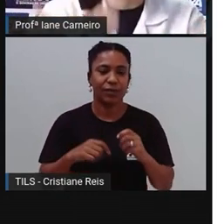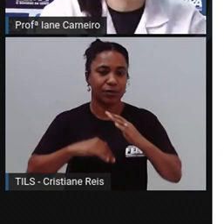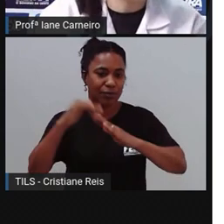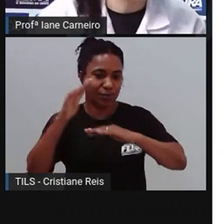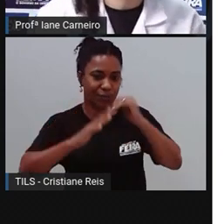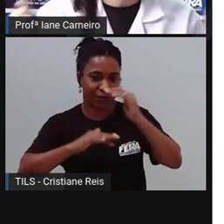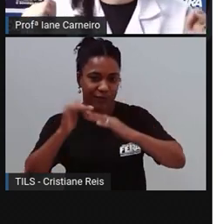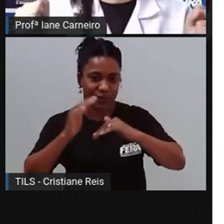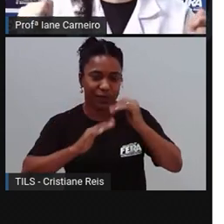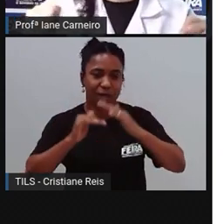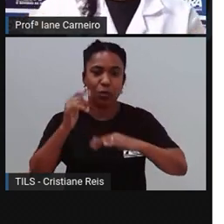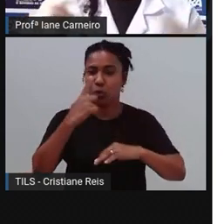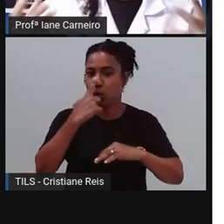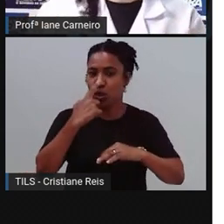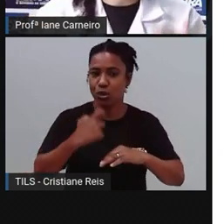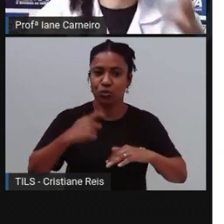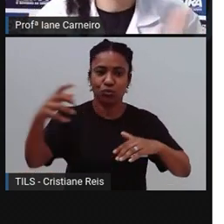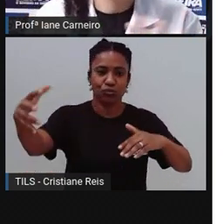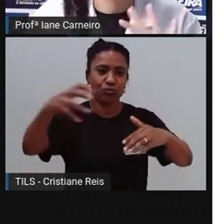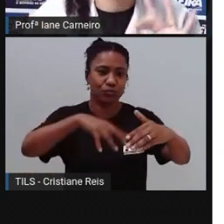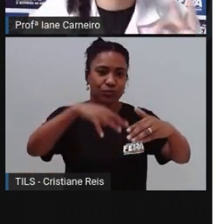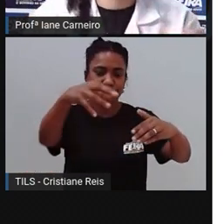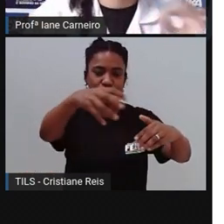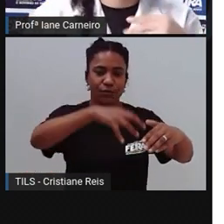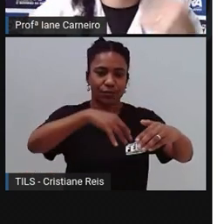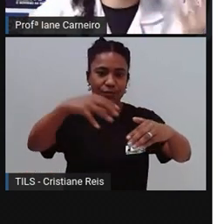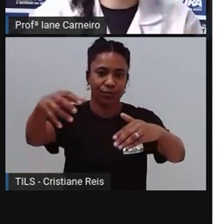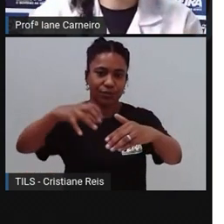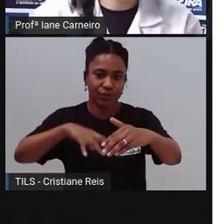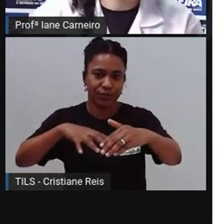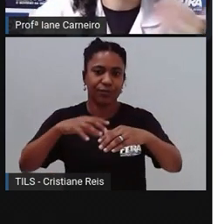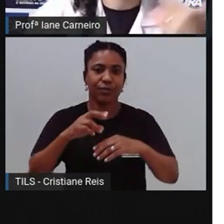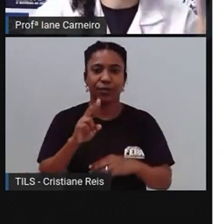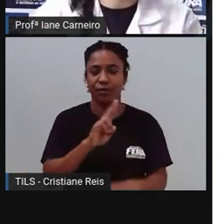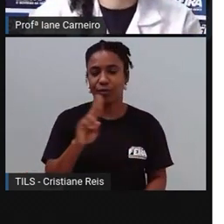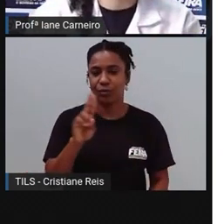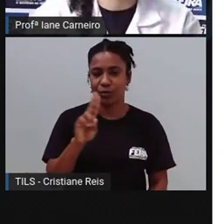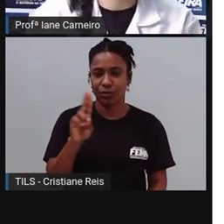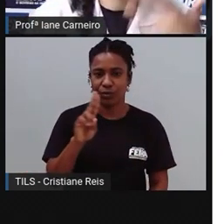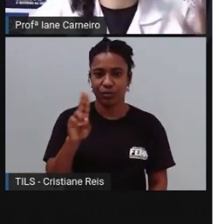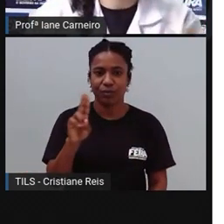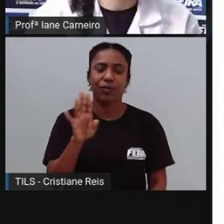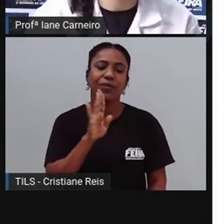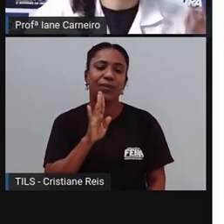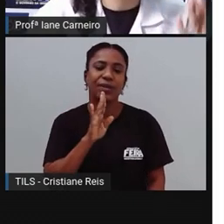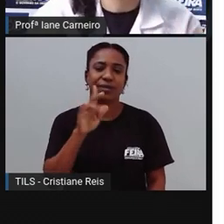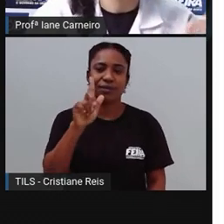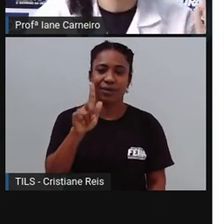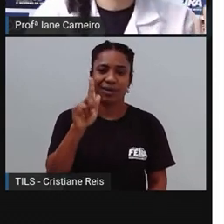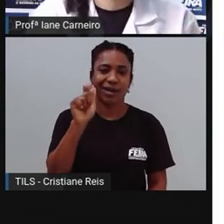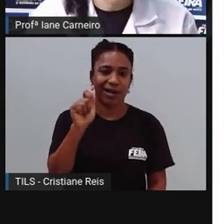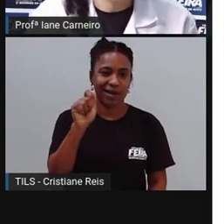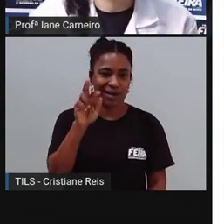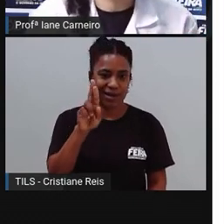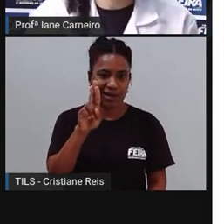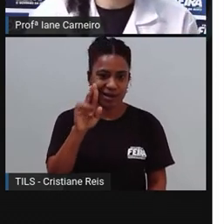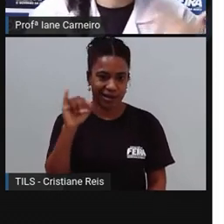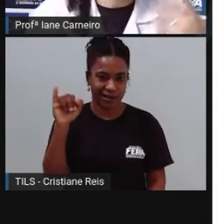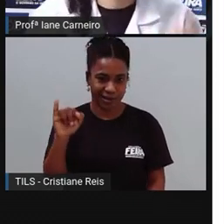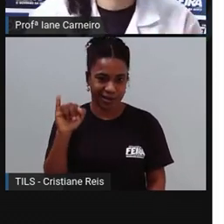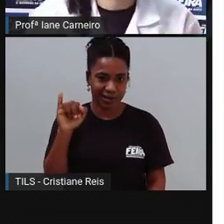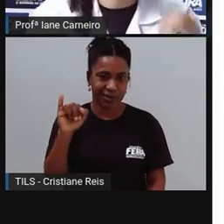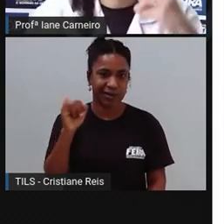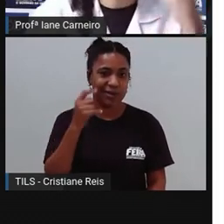profissional que coleta o lixo, né? Mas eles. A maioria, né, prefere ser chamado por gari, né? Que